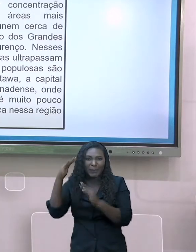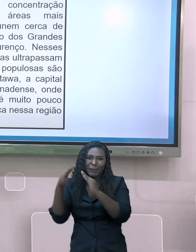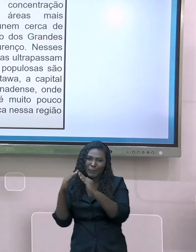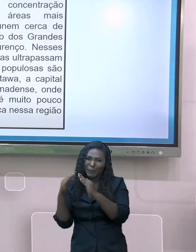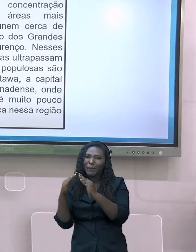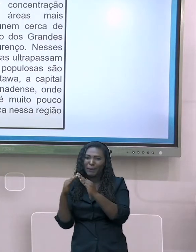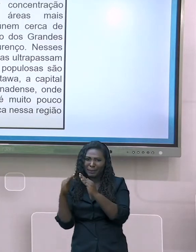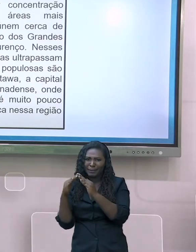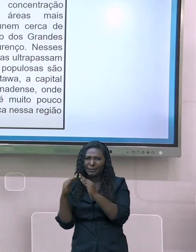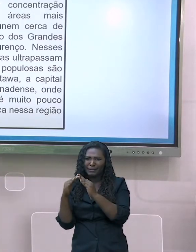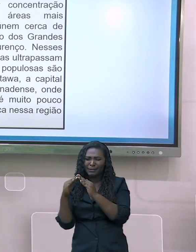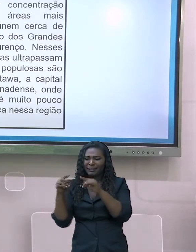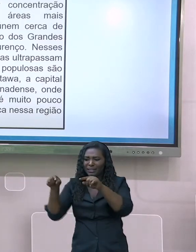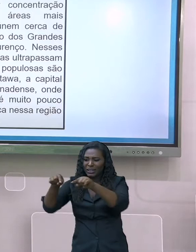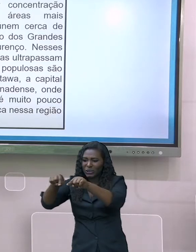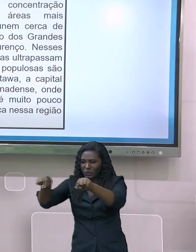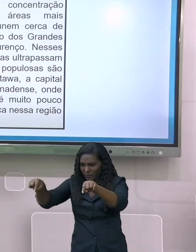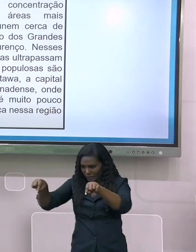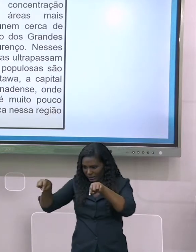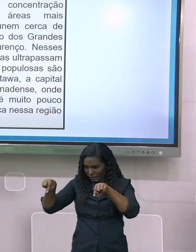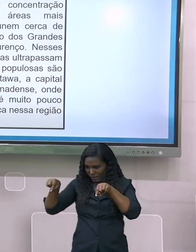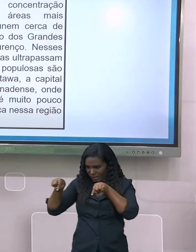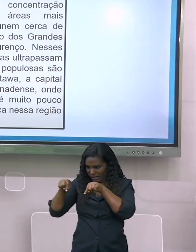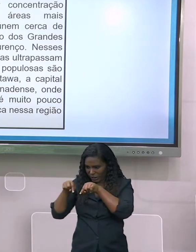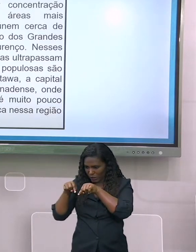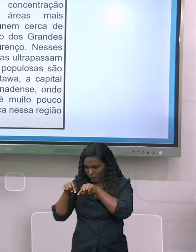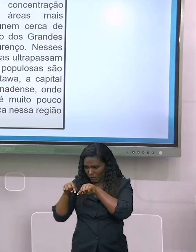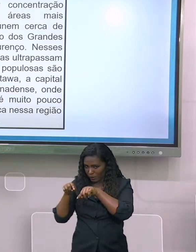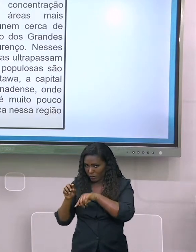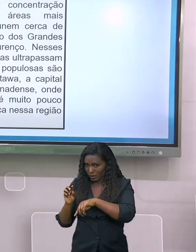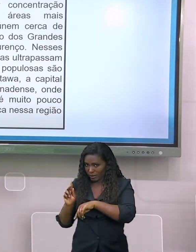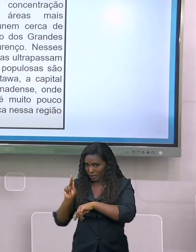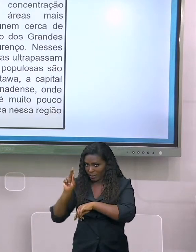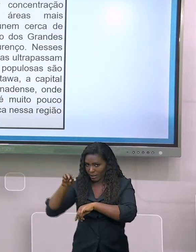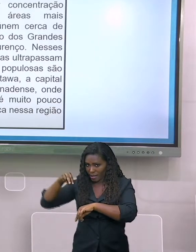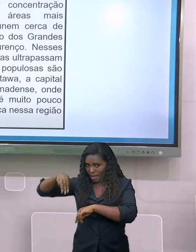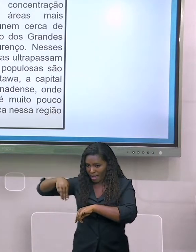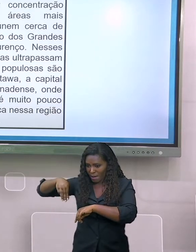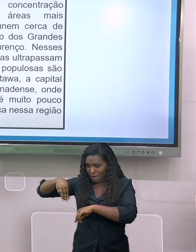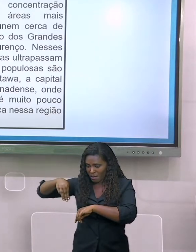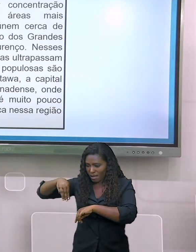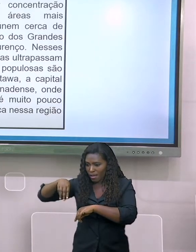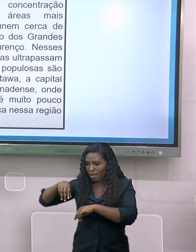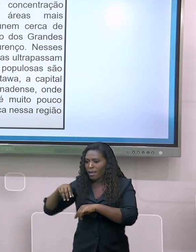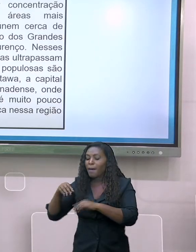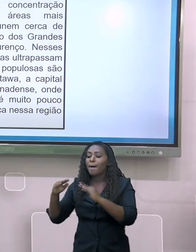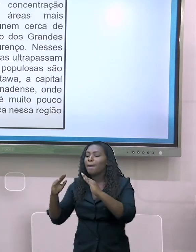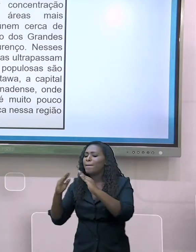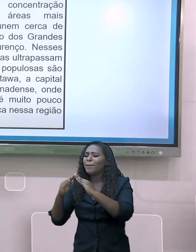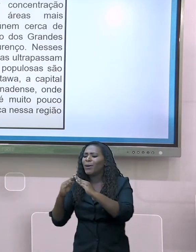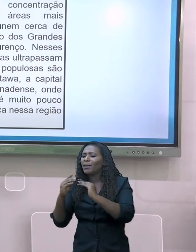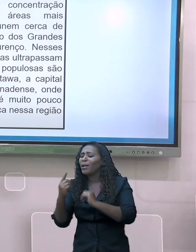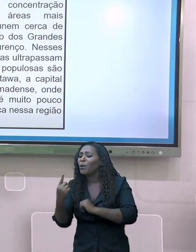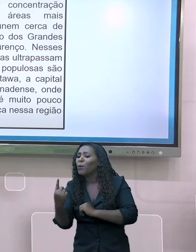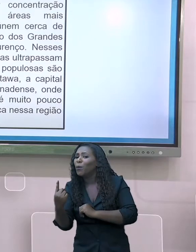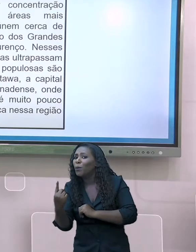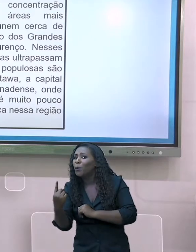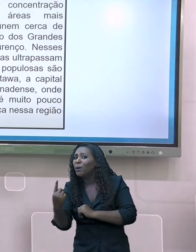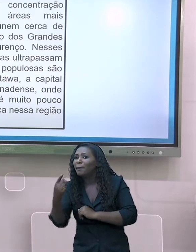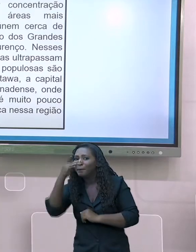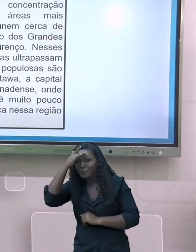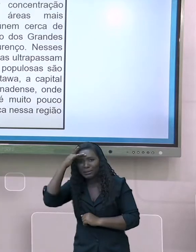pessoal? É porque é extremamente frio. Então, existe o quê? Um vazio demográfico.